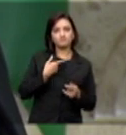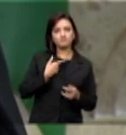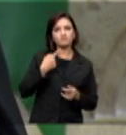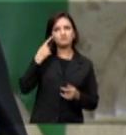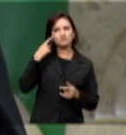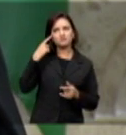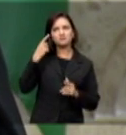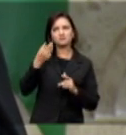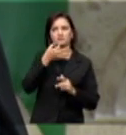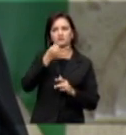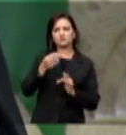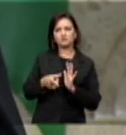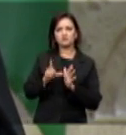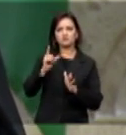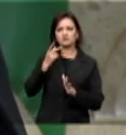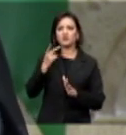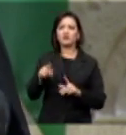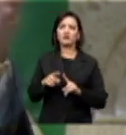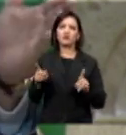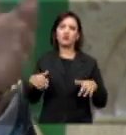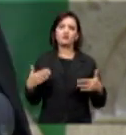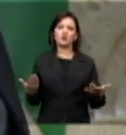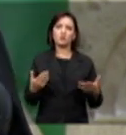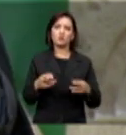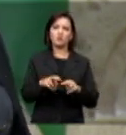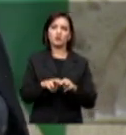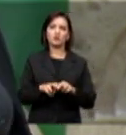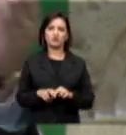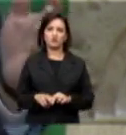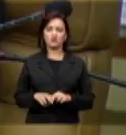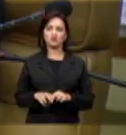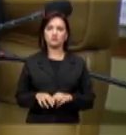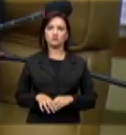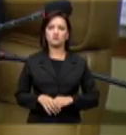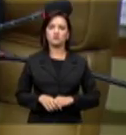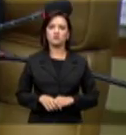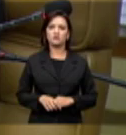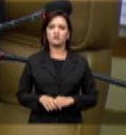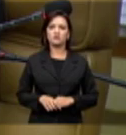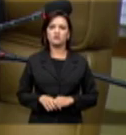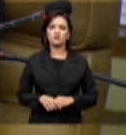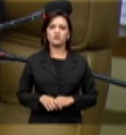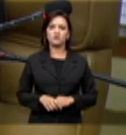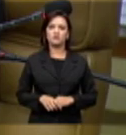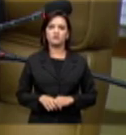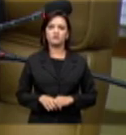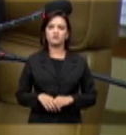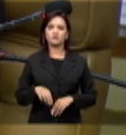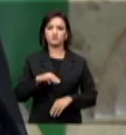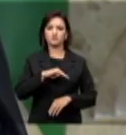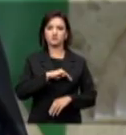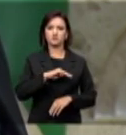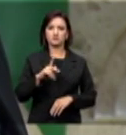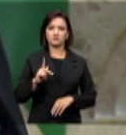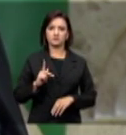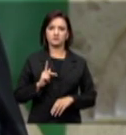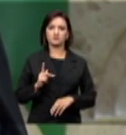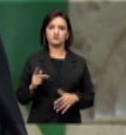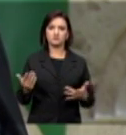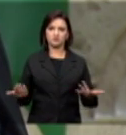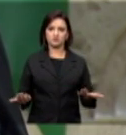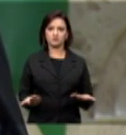Assim sendo, senhor presidente, senhora ministra, senhoras ministras, senhores ministros, o Ministério Público, nessa